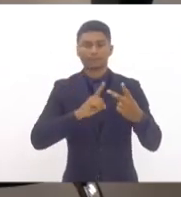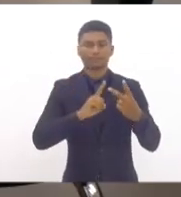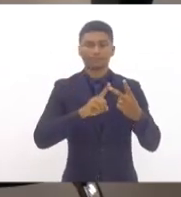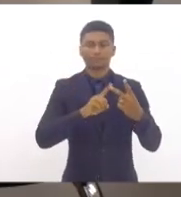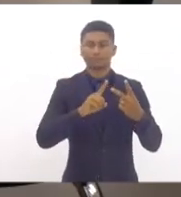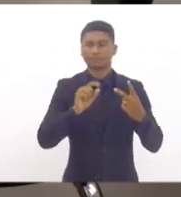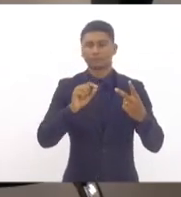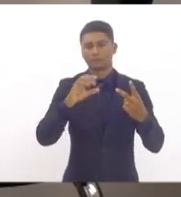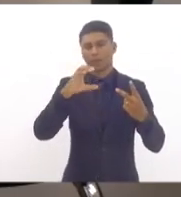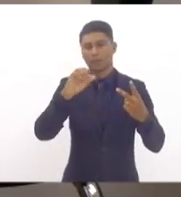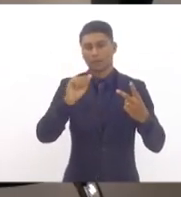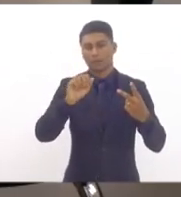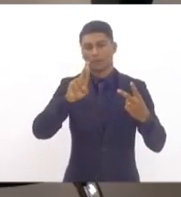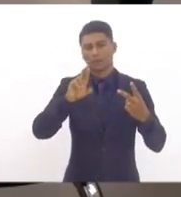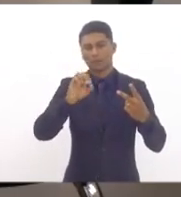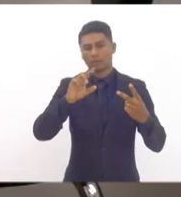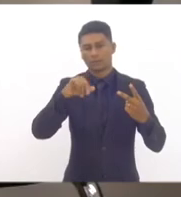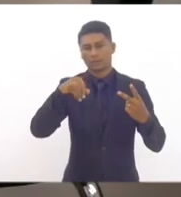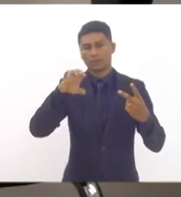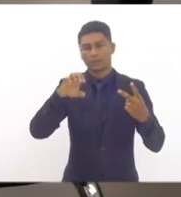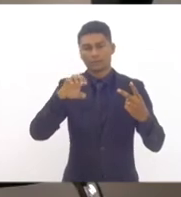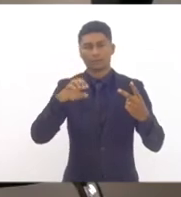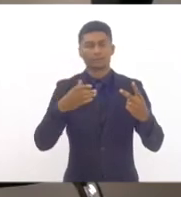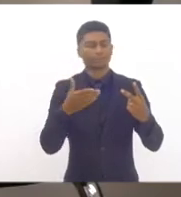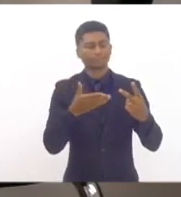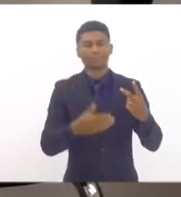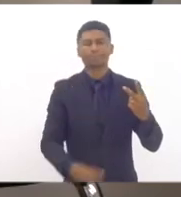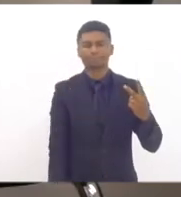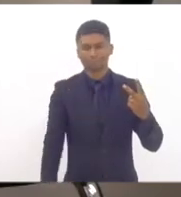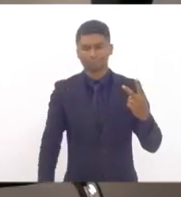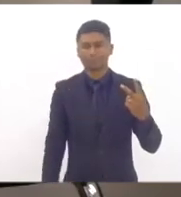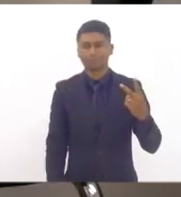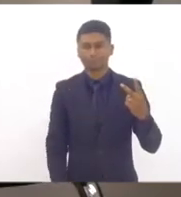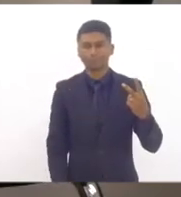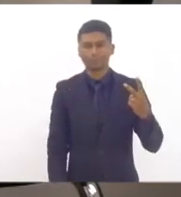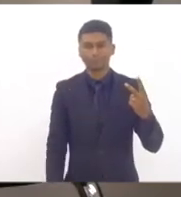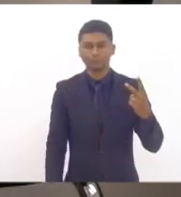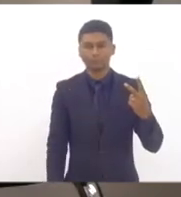para Caroline Cunha Faria.